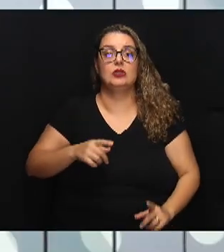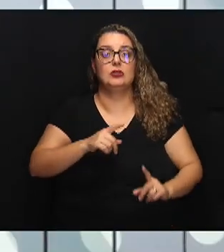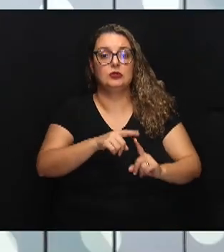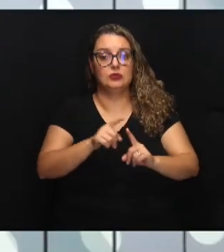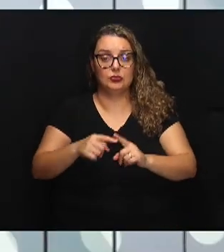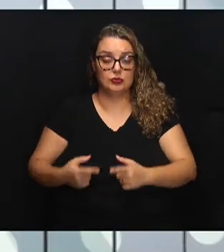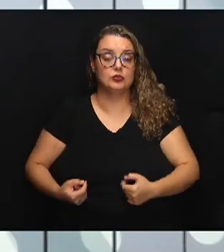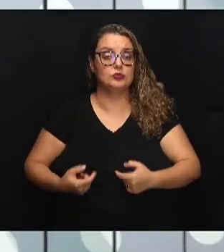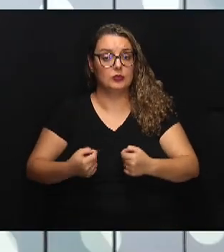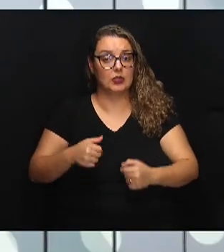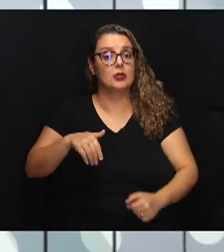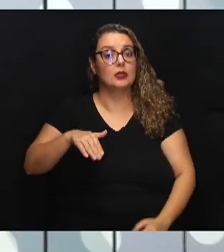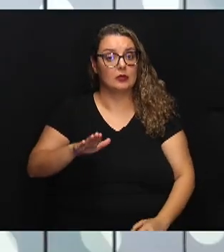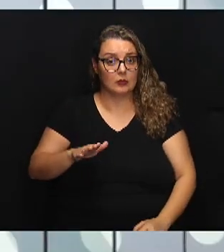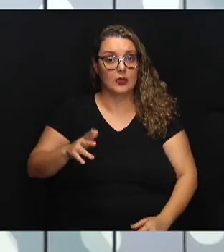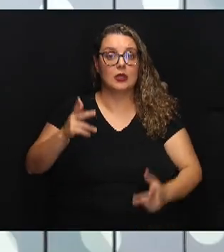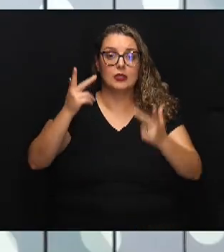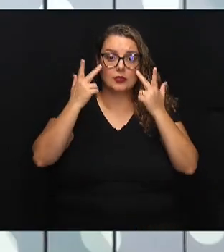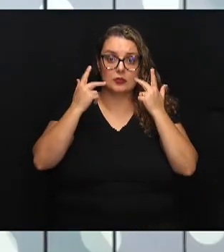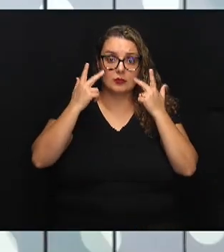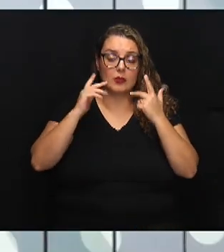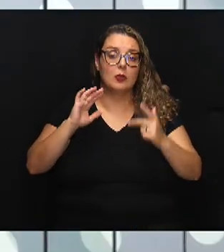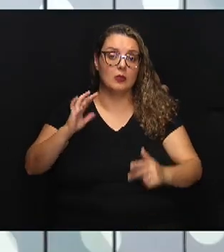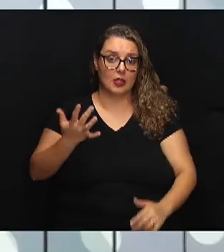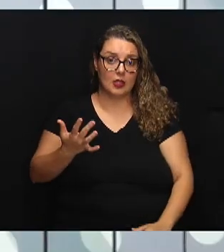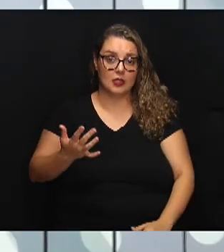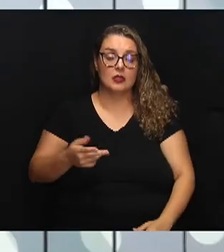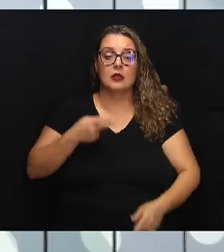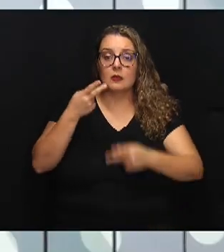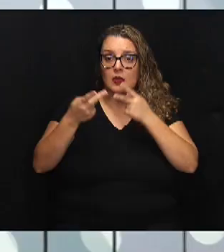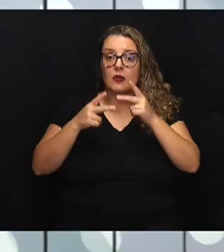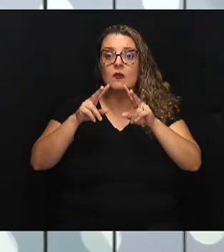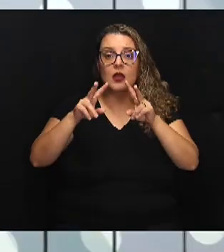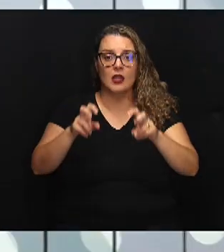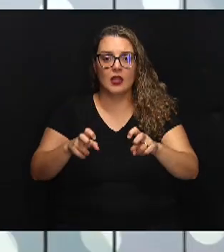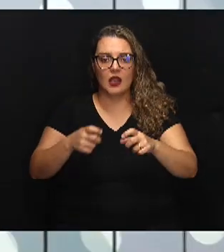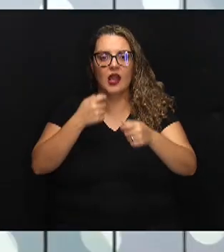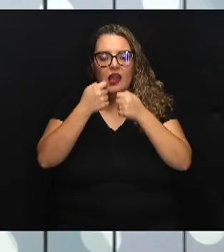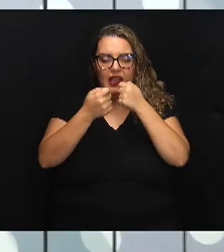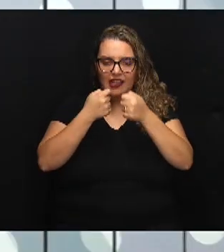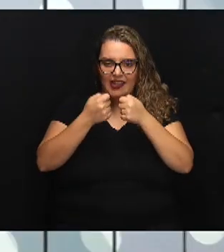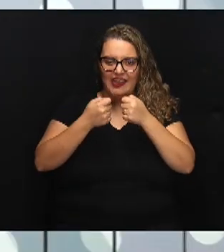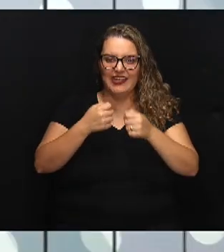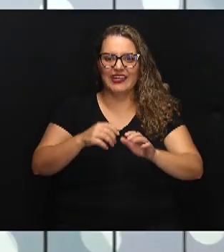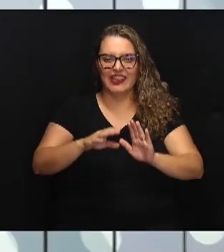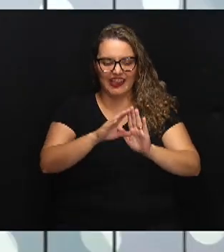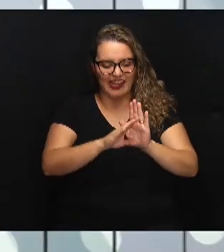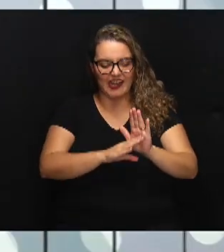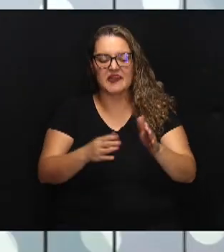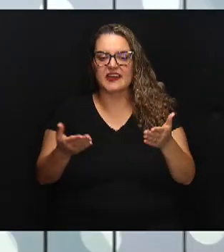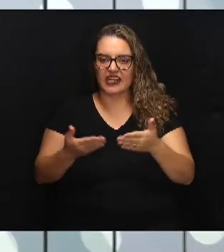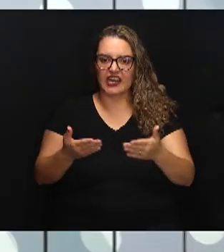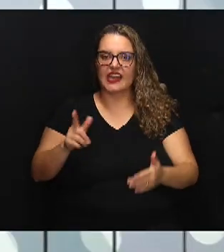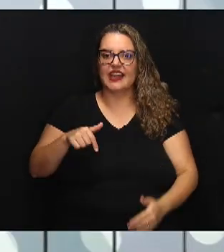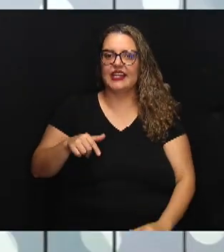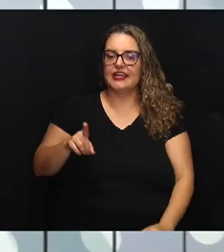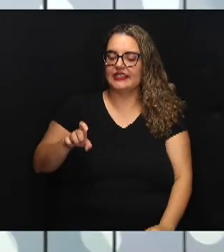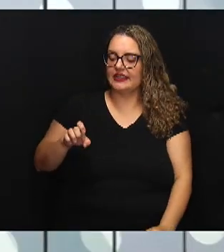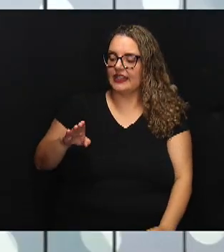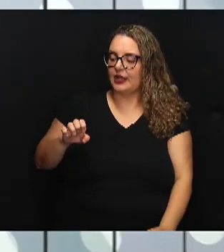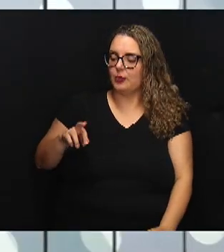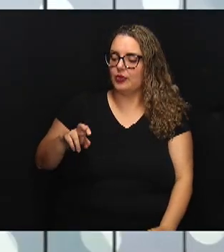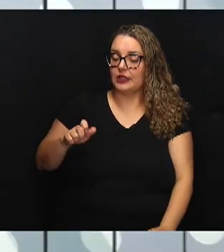de câncer mais frequentes. Para falar sobre esse tema, a entrevistada do programa de hoje é a Débora